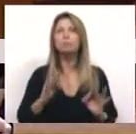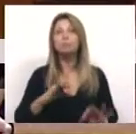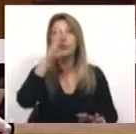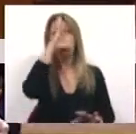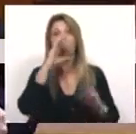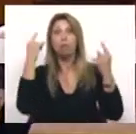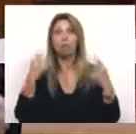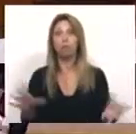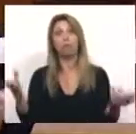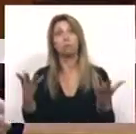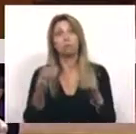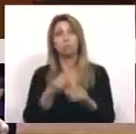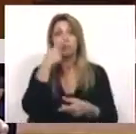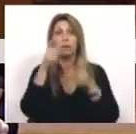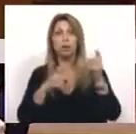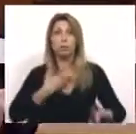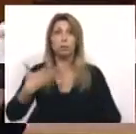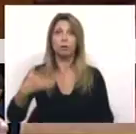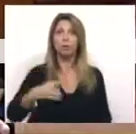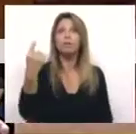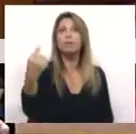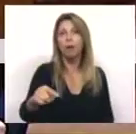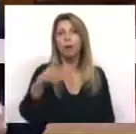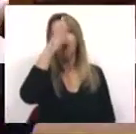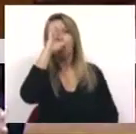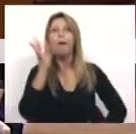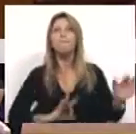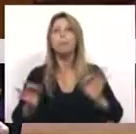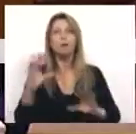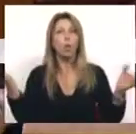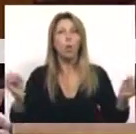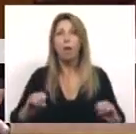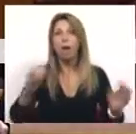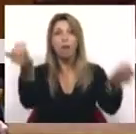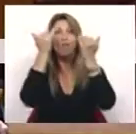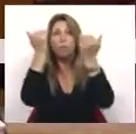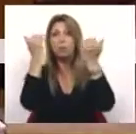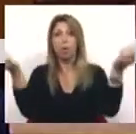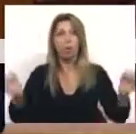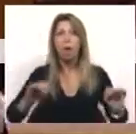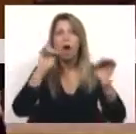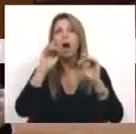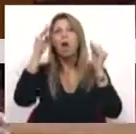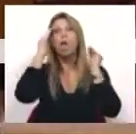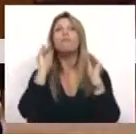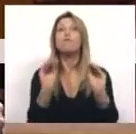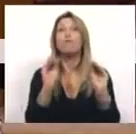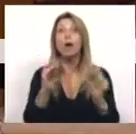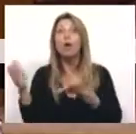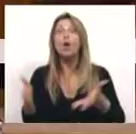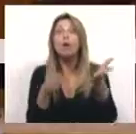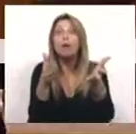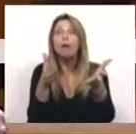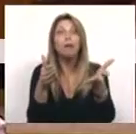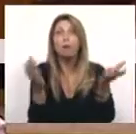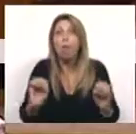os cidadãos. Não os preparar, informar, formar e orientar sobre como reagir a um